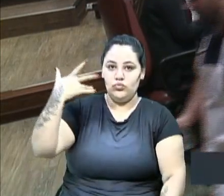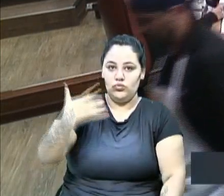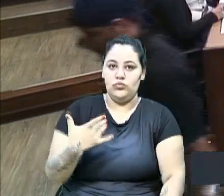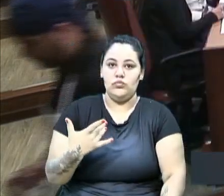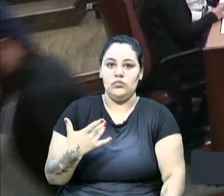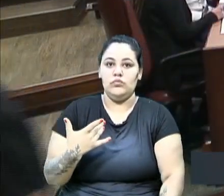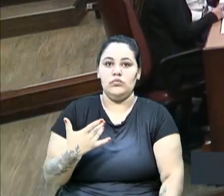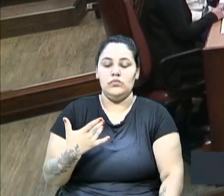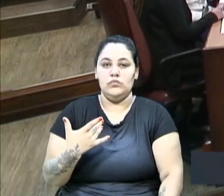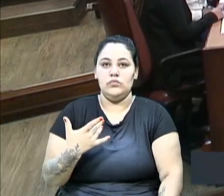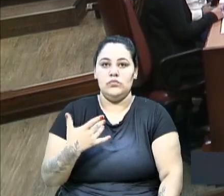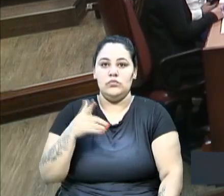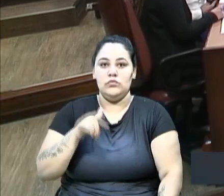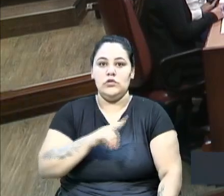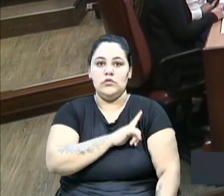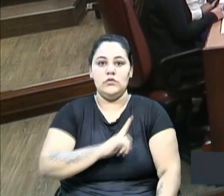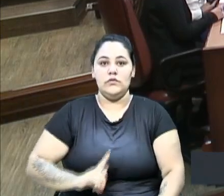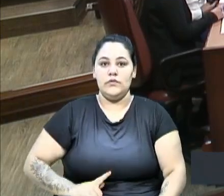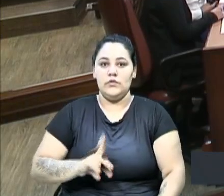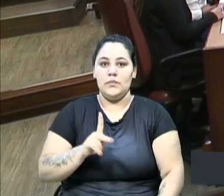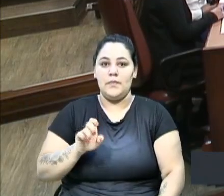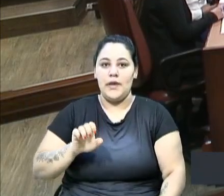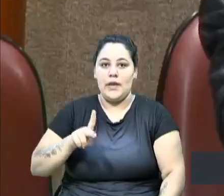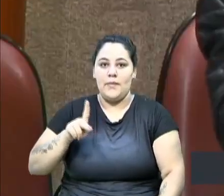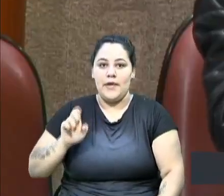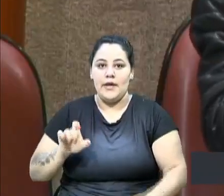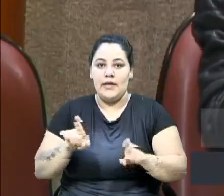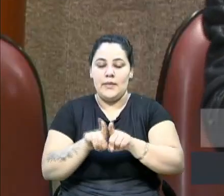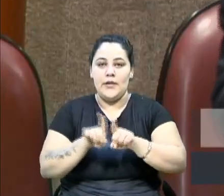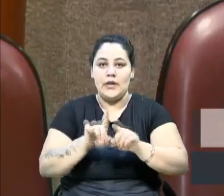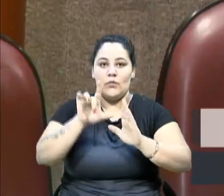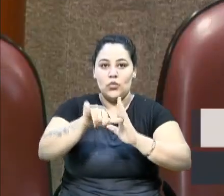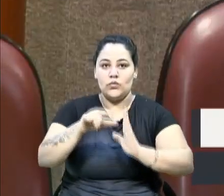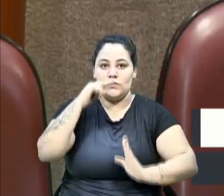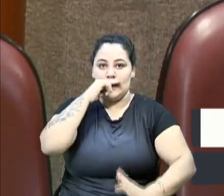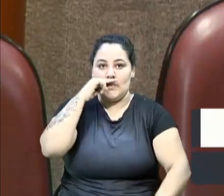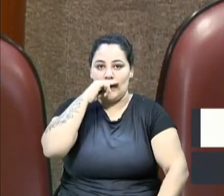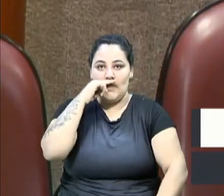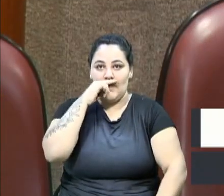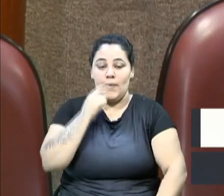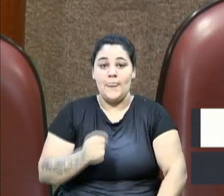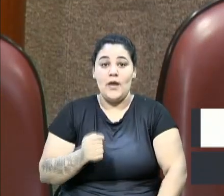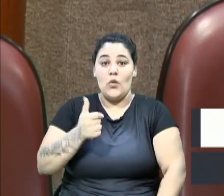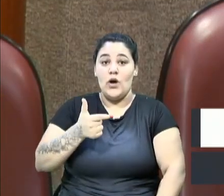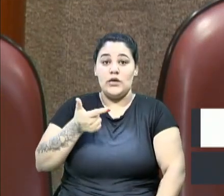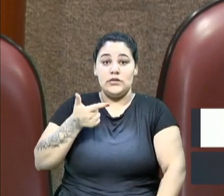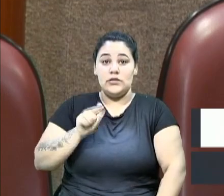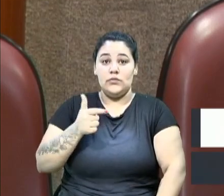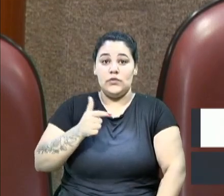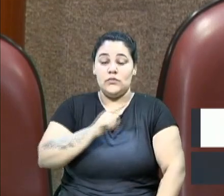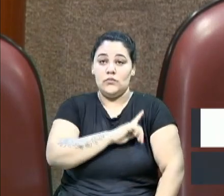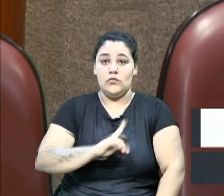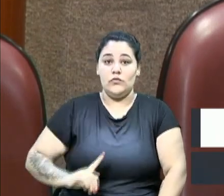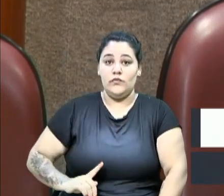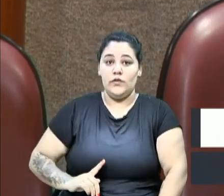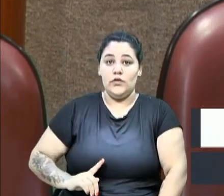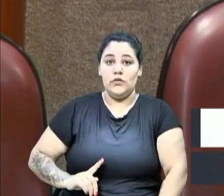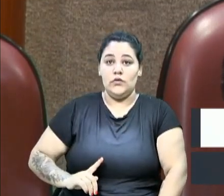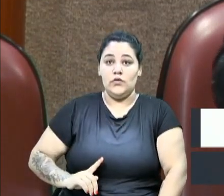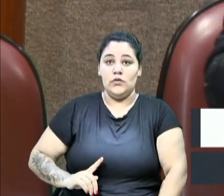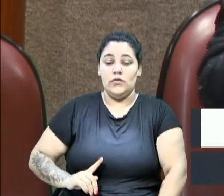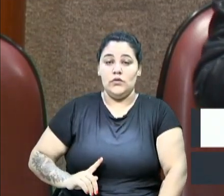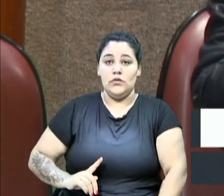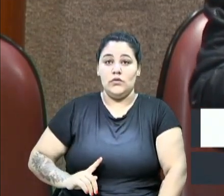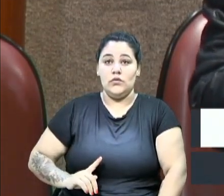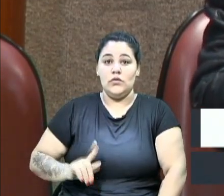vem lá do governo do Pepe passa pelo governo Sartori governo Alceu quase não passa pelo governo guerra e passa agora